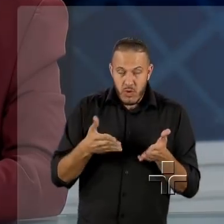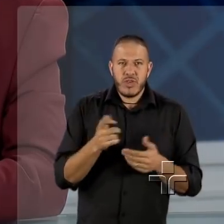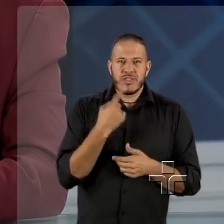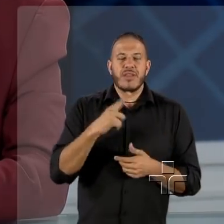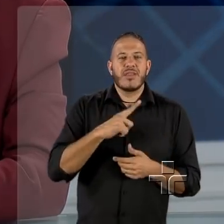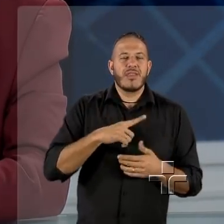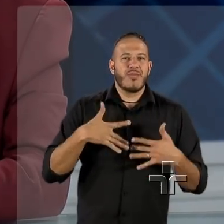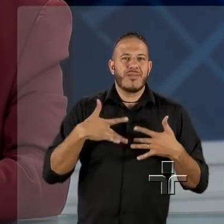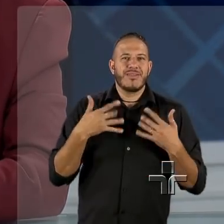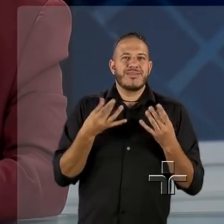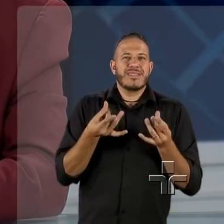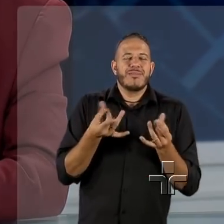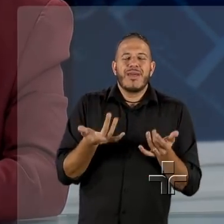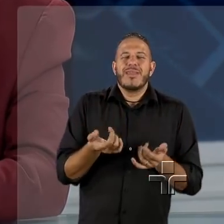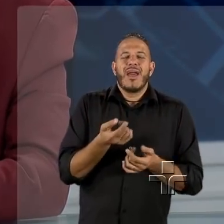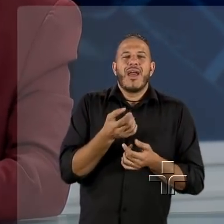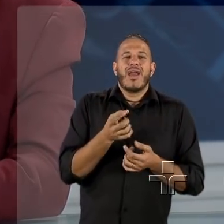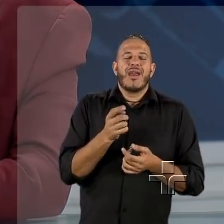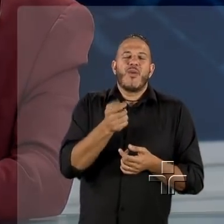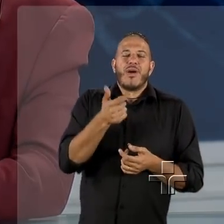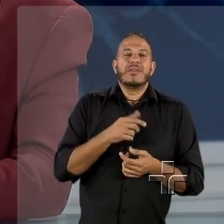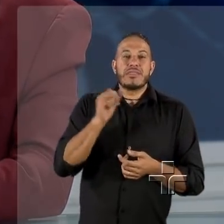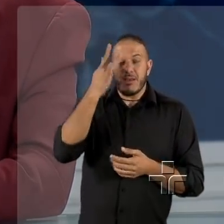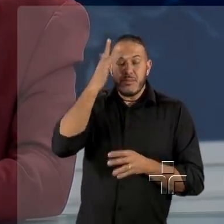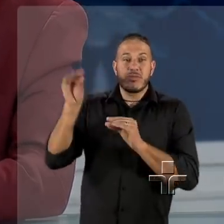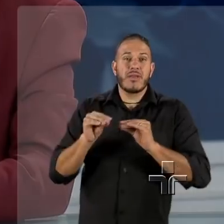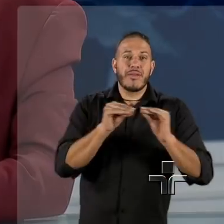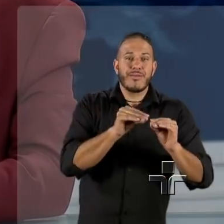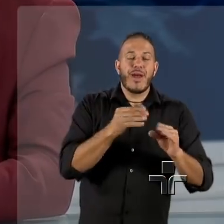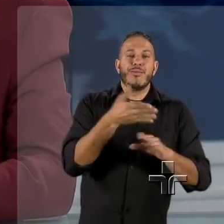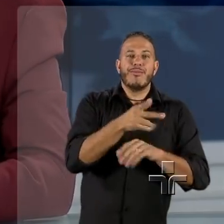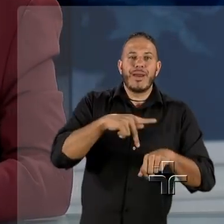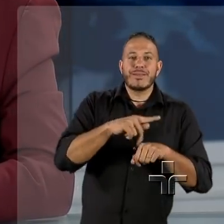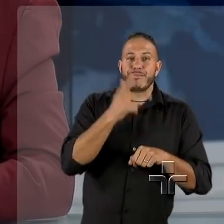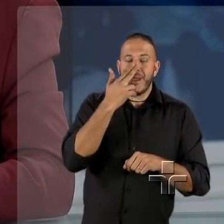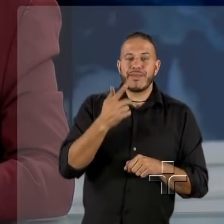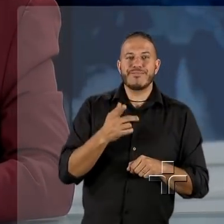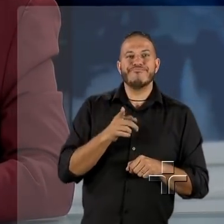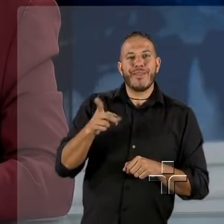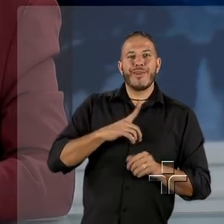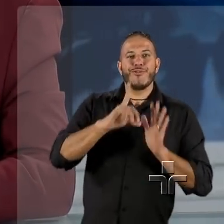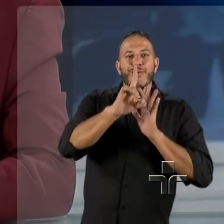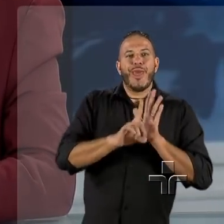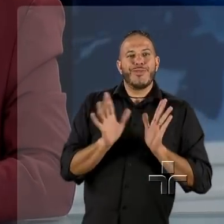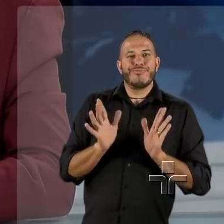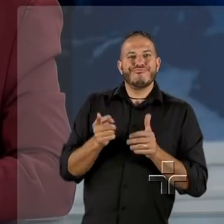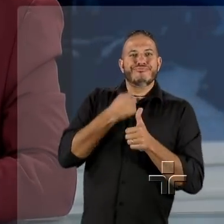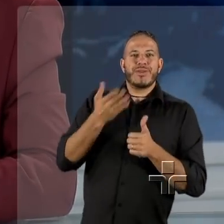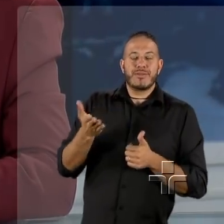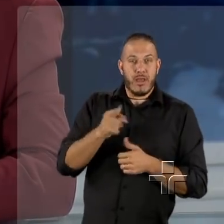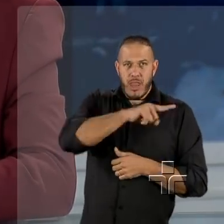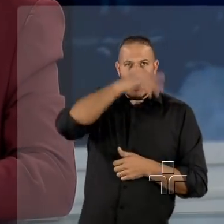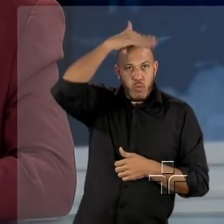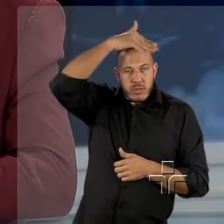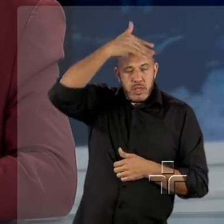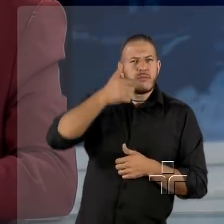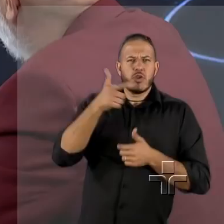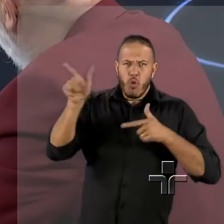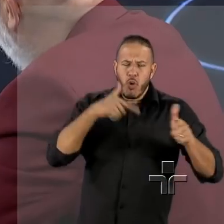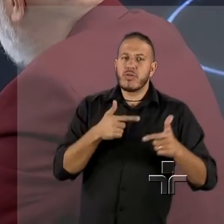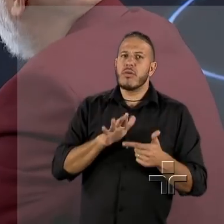ter filhos lá. Porque uma vez que tiver um filho nascido em solo americano, a situação muda. Então é a prova de que os Estados Unidos, com tudo que